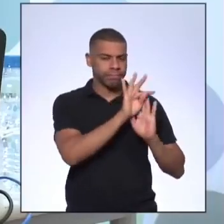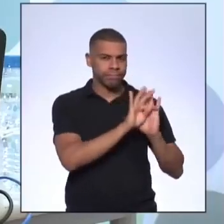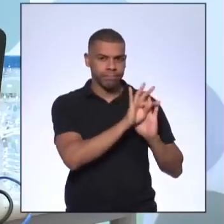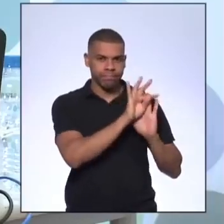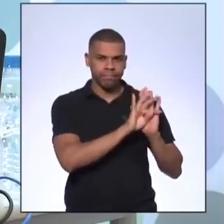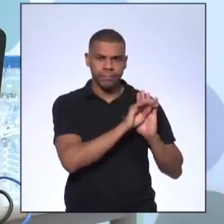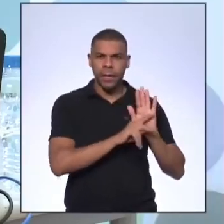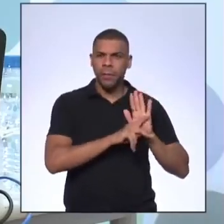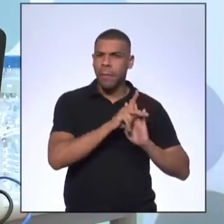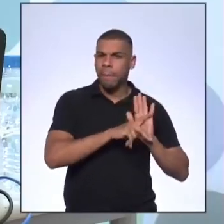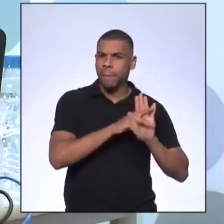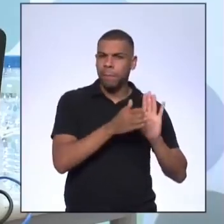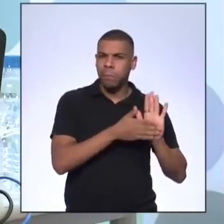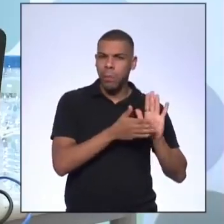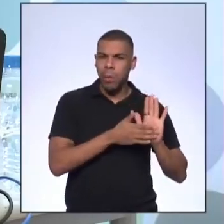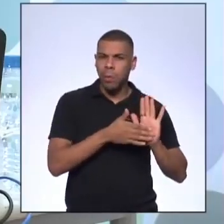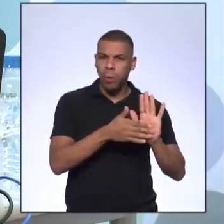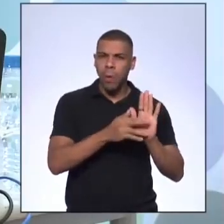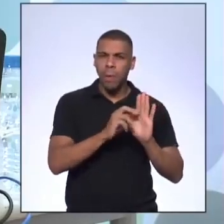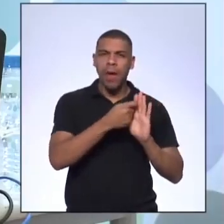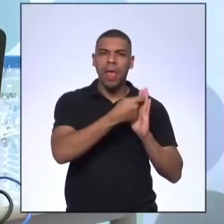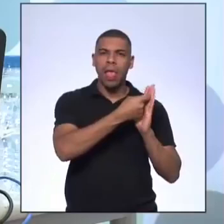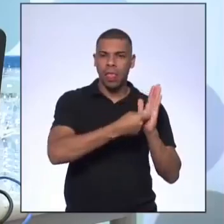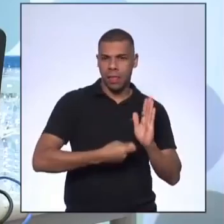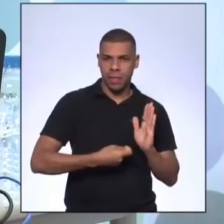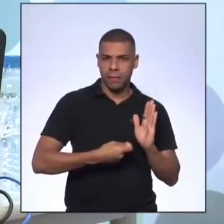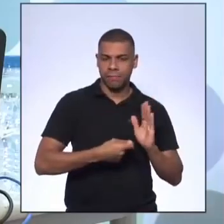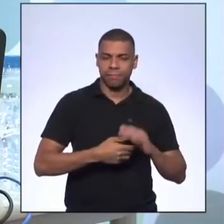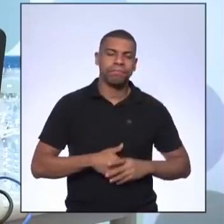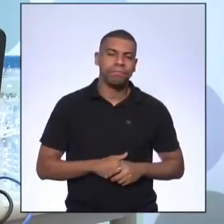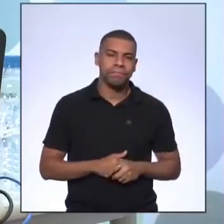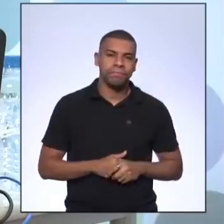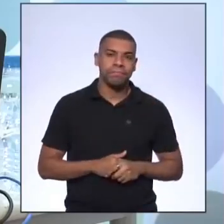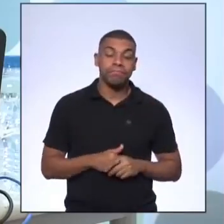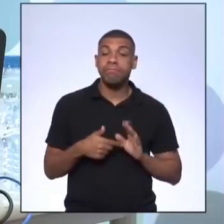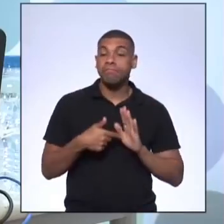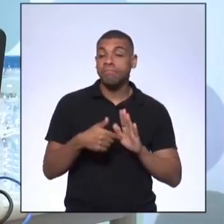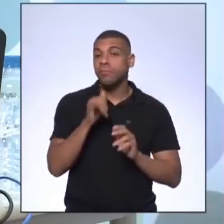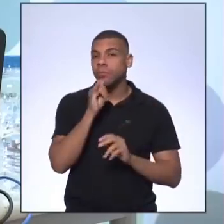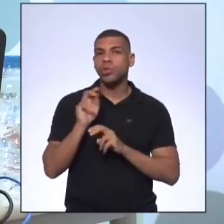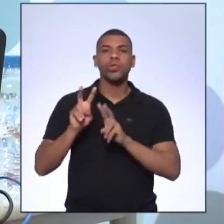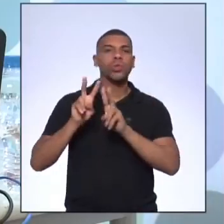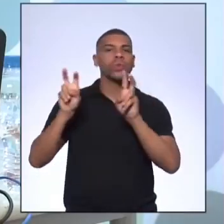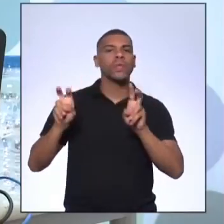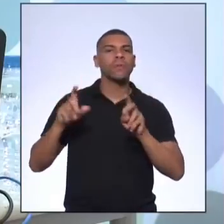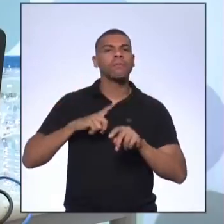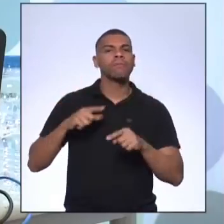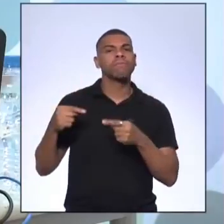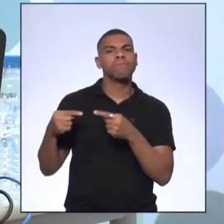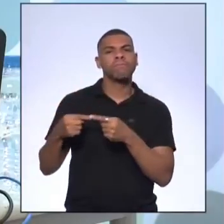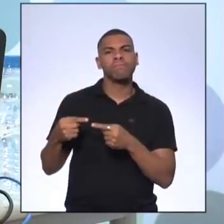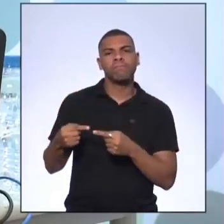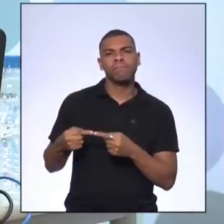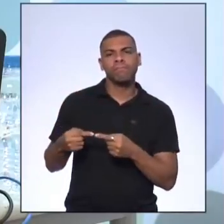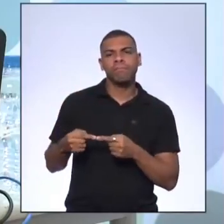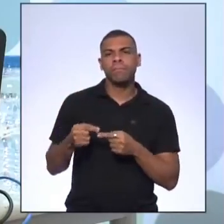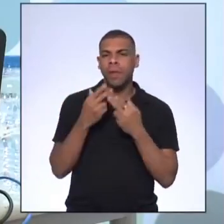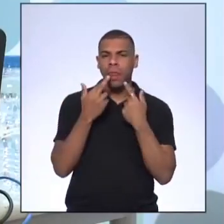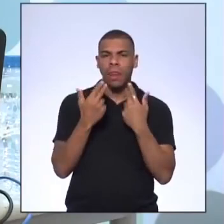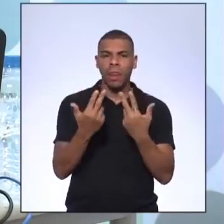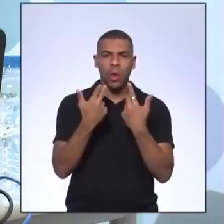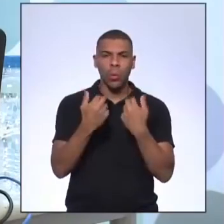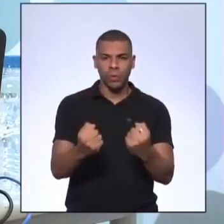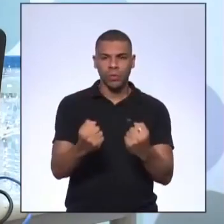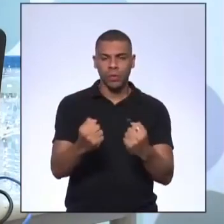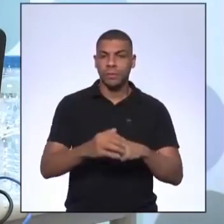uma proposta de redação, que na proposta de redação até está falando um tema que tem a ver com a variação linguística e tal. A